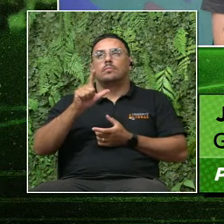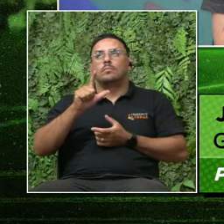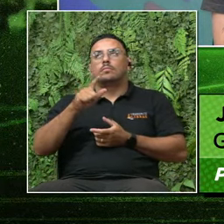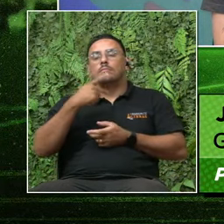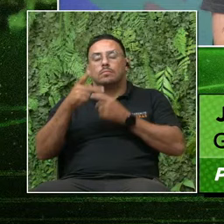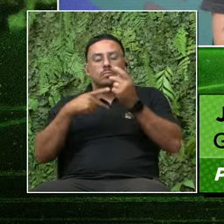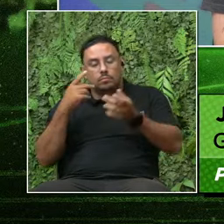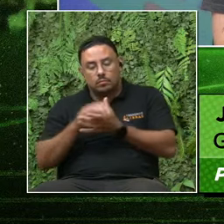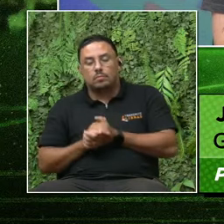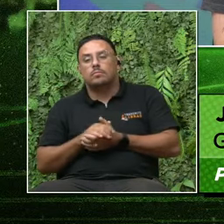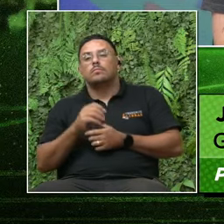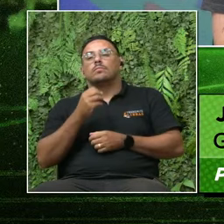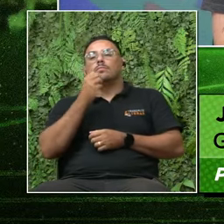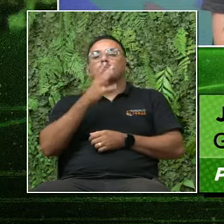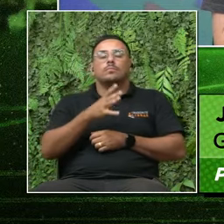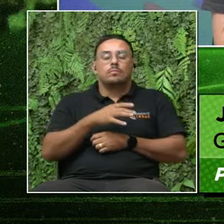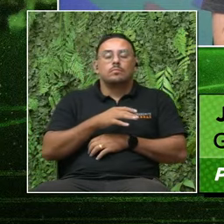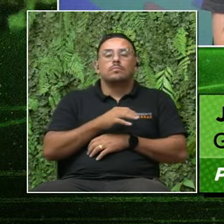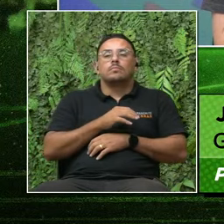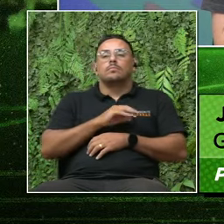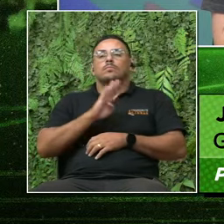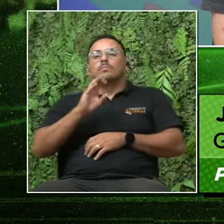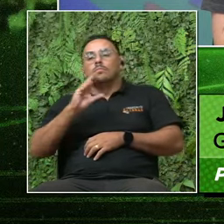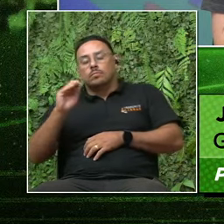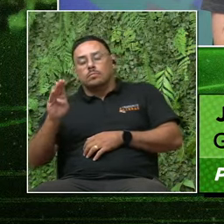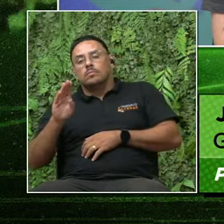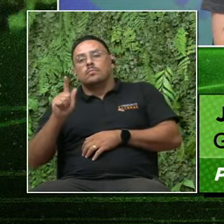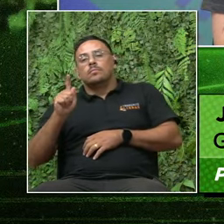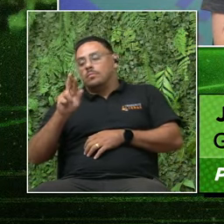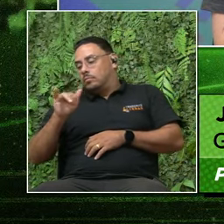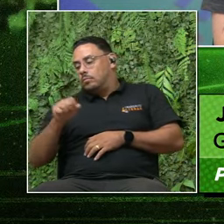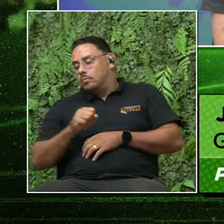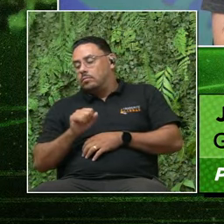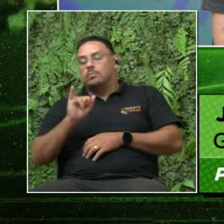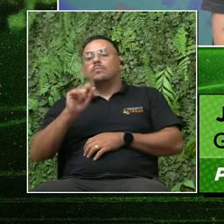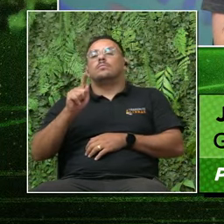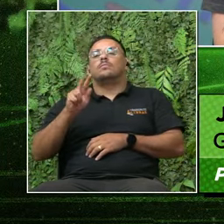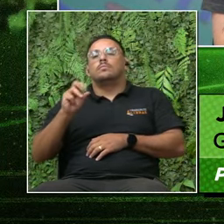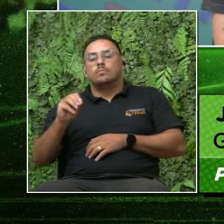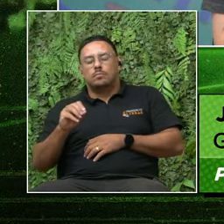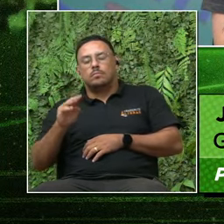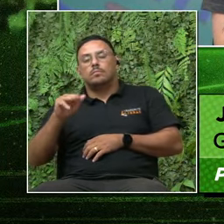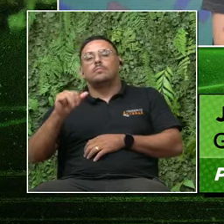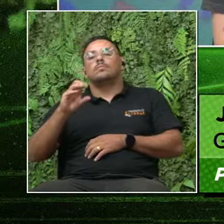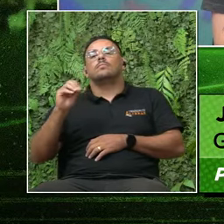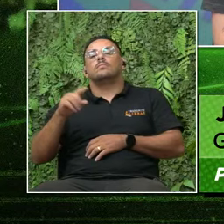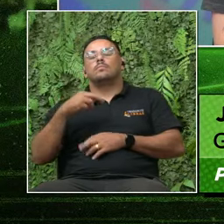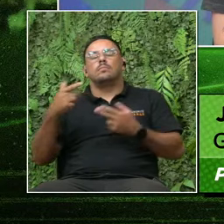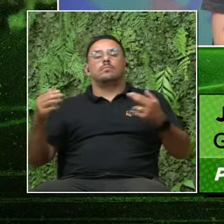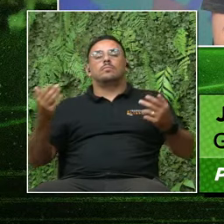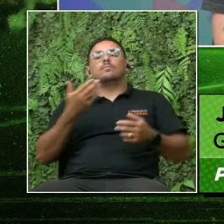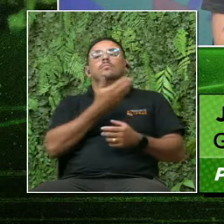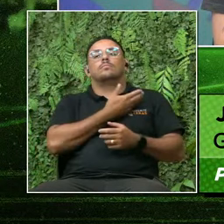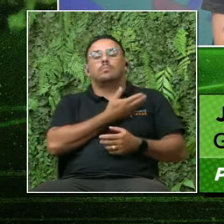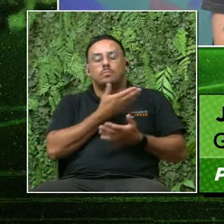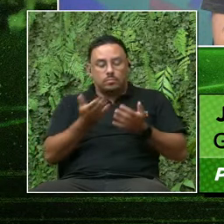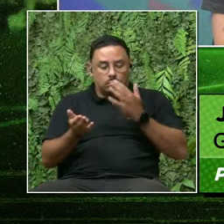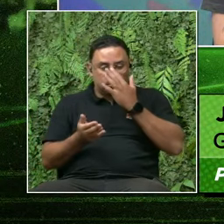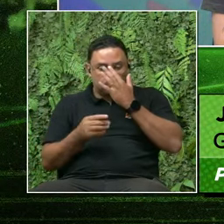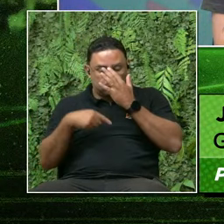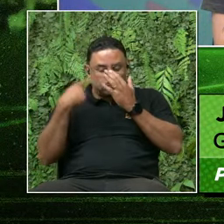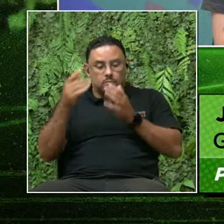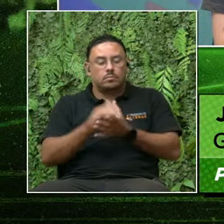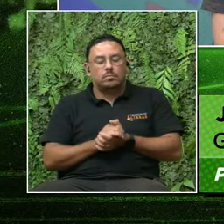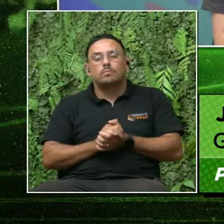da 998 salve Bob salve Jet iGuinho e madeira e os amigos do outro